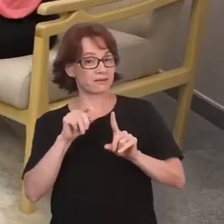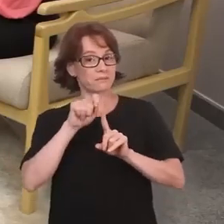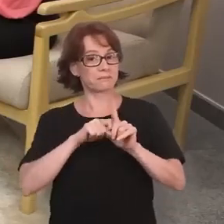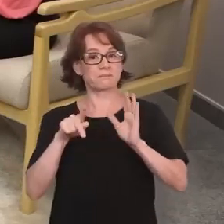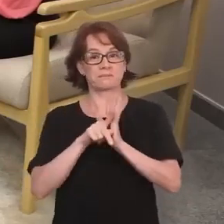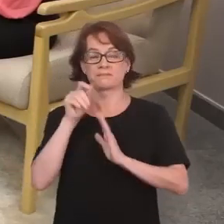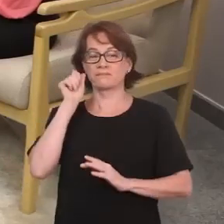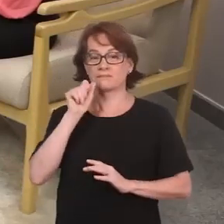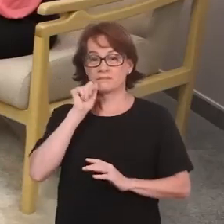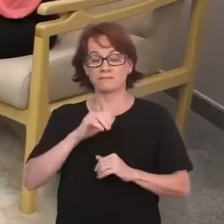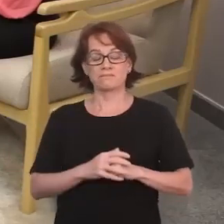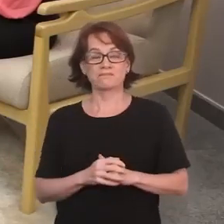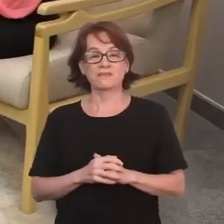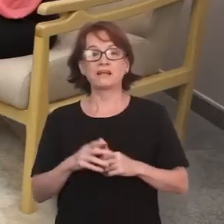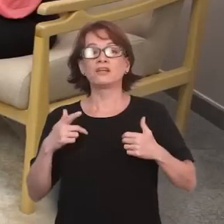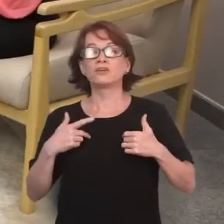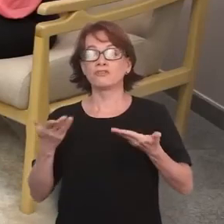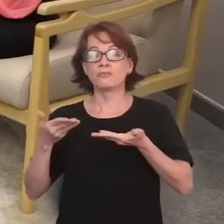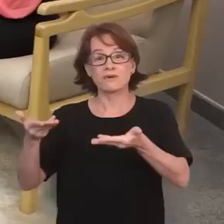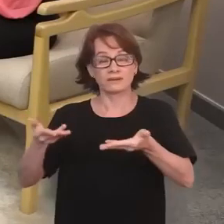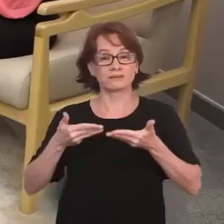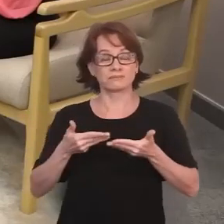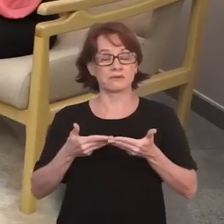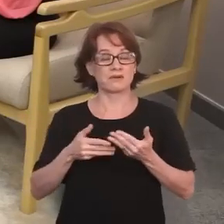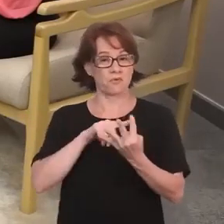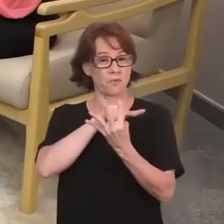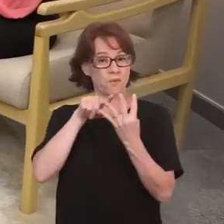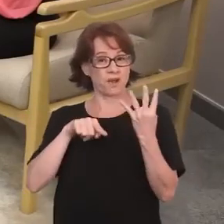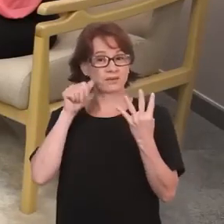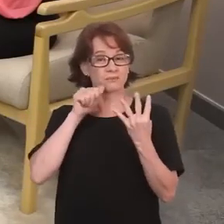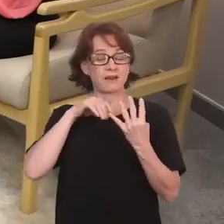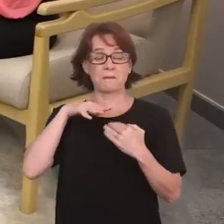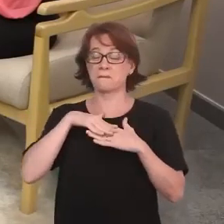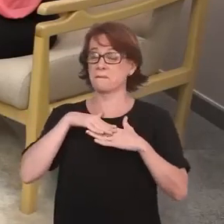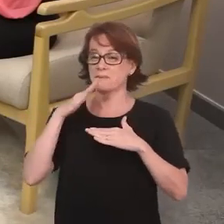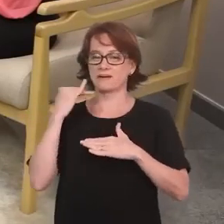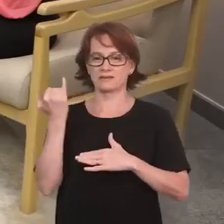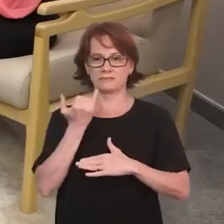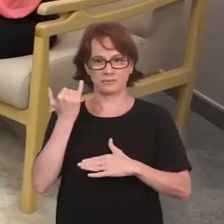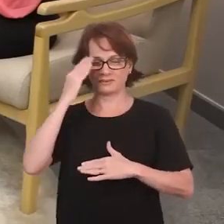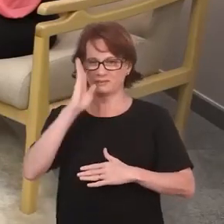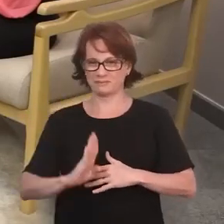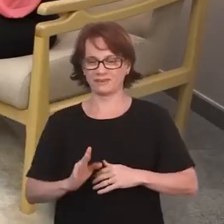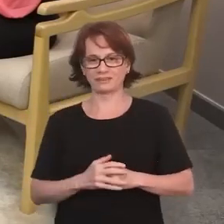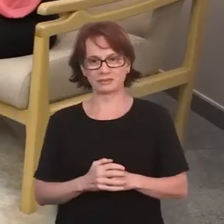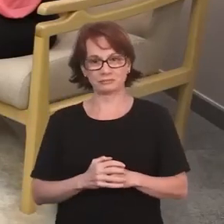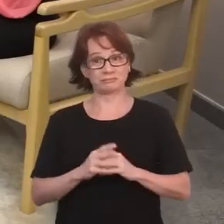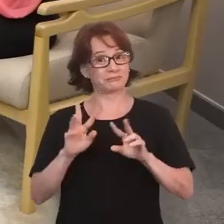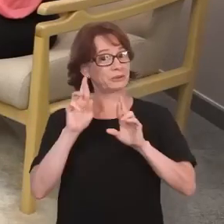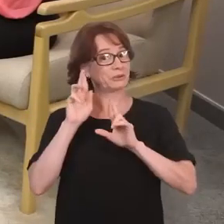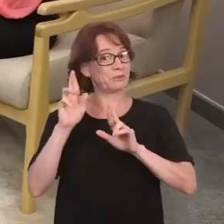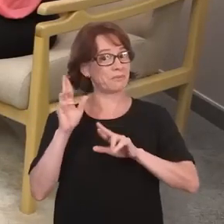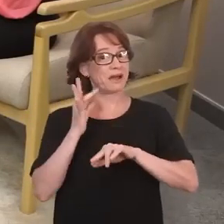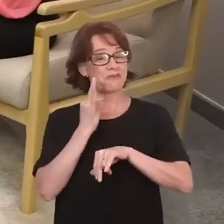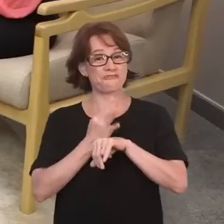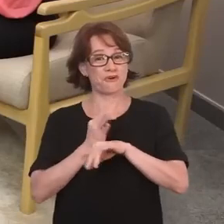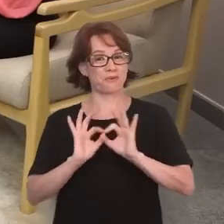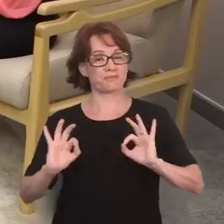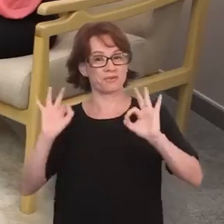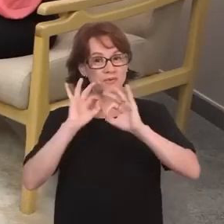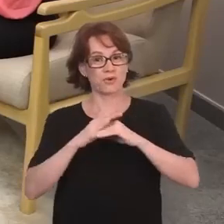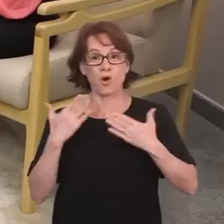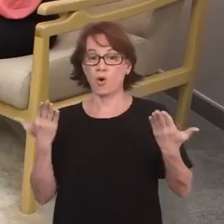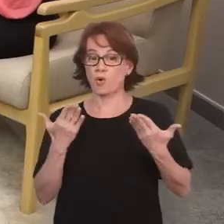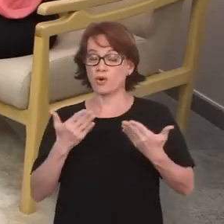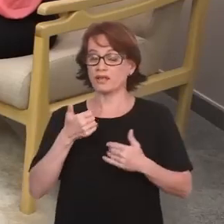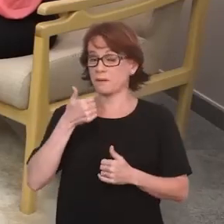mulher, e nós vamos receber aqui as 4 mulheres mais importantes do Brasil. Eu espero que nenhuma delas falte. Hoje nós estamos com a primeira delas, a